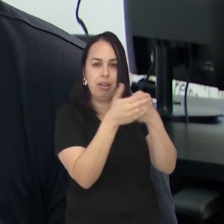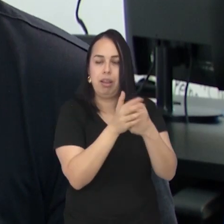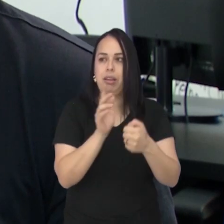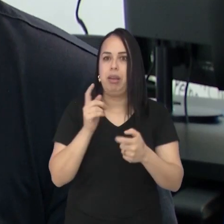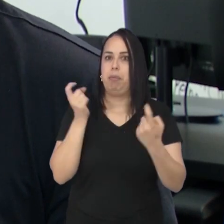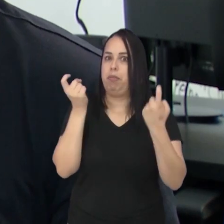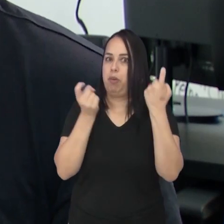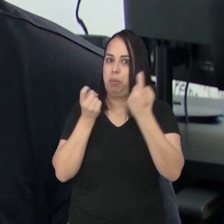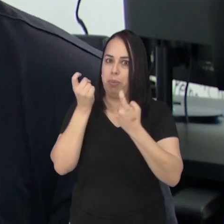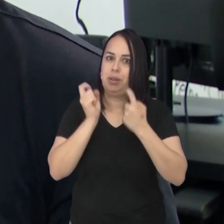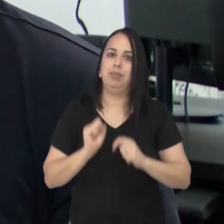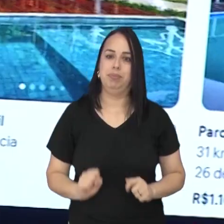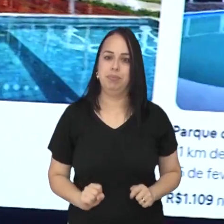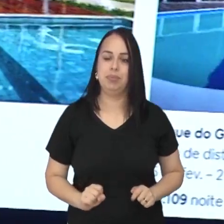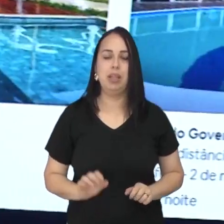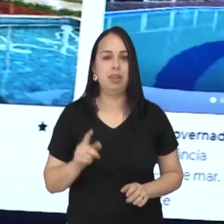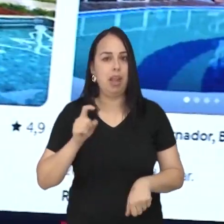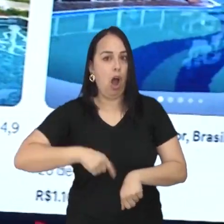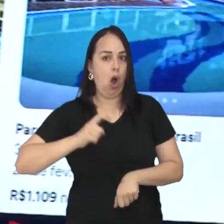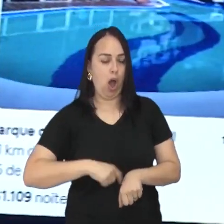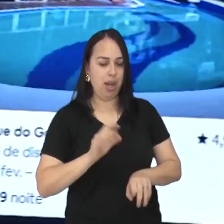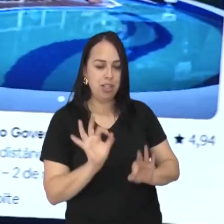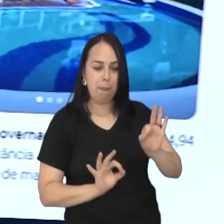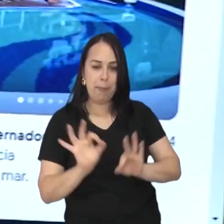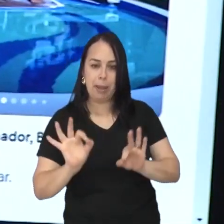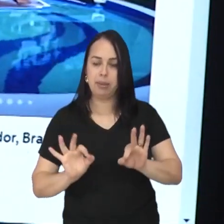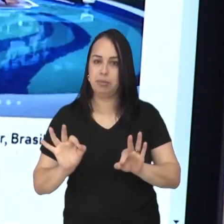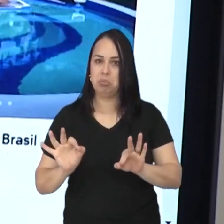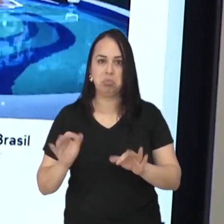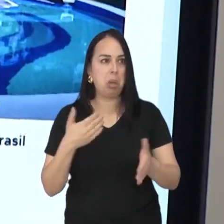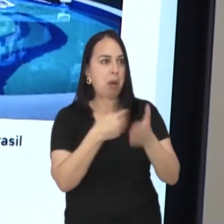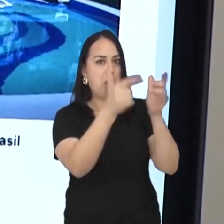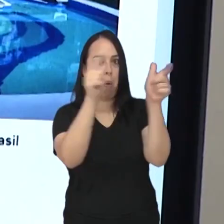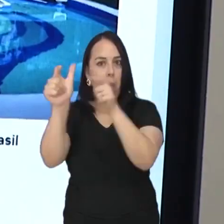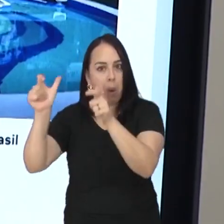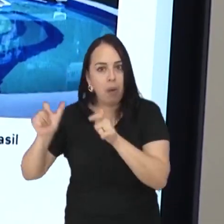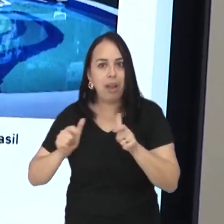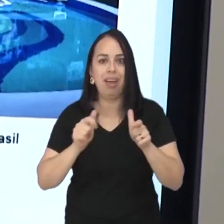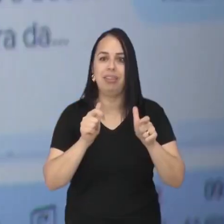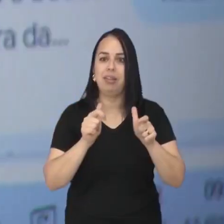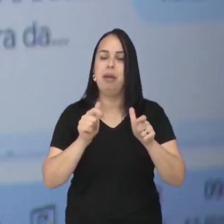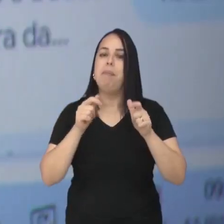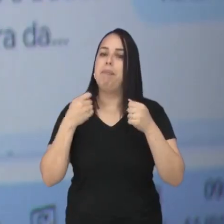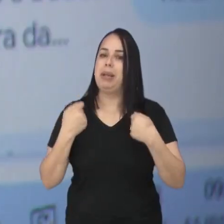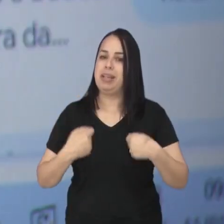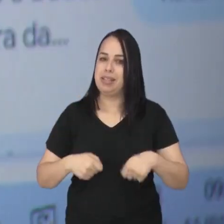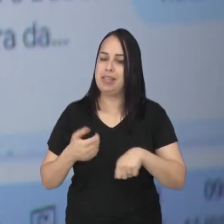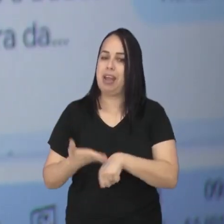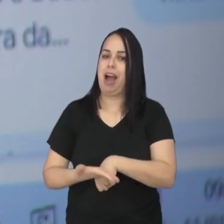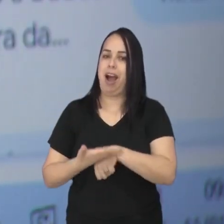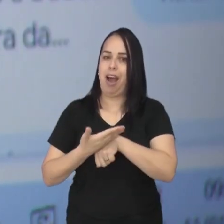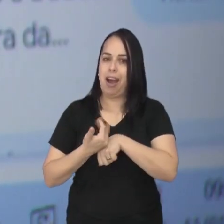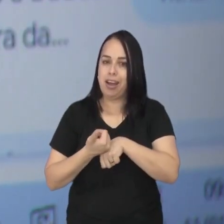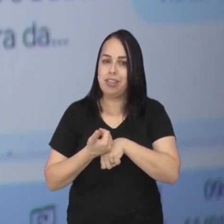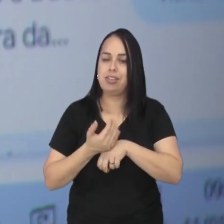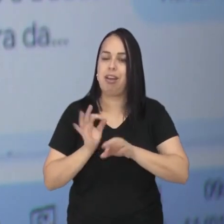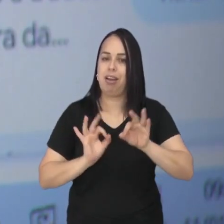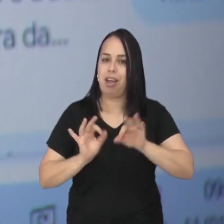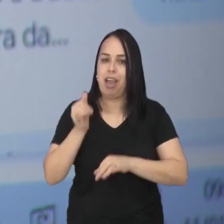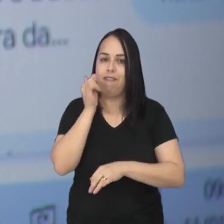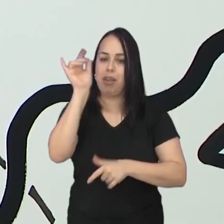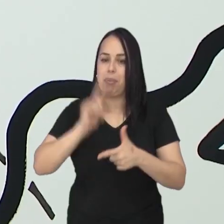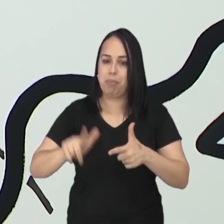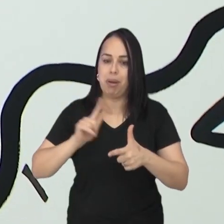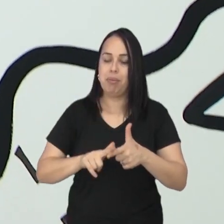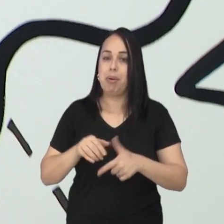certamente aí uma preocupação. Na hora de planejar a viagem, seja para onde for, conhecer os riscos pode fazer toda a